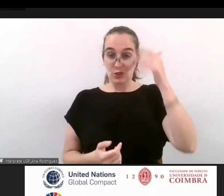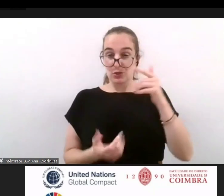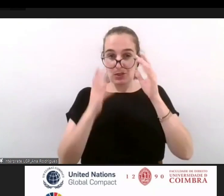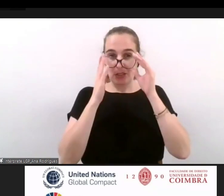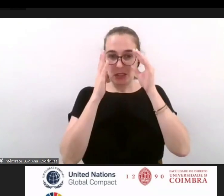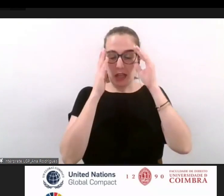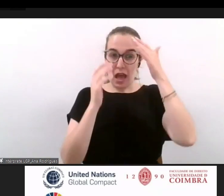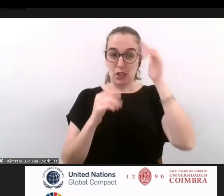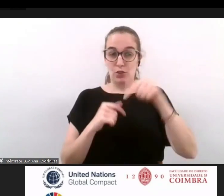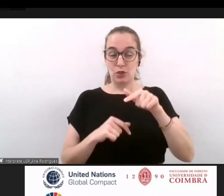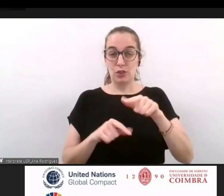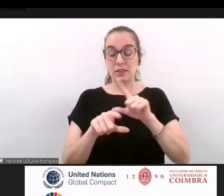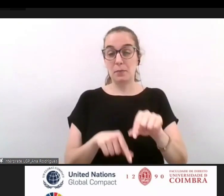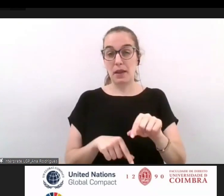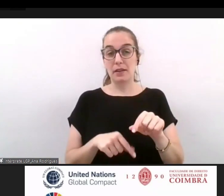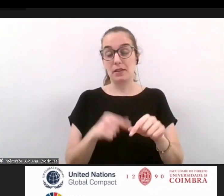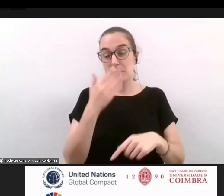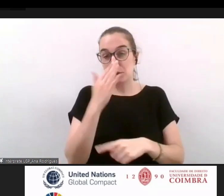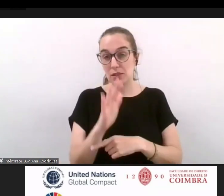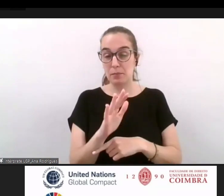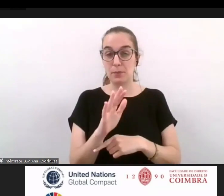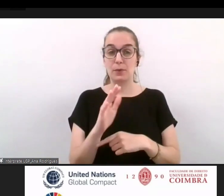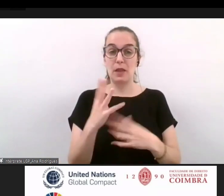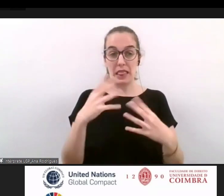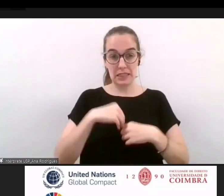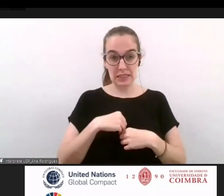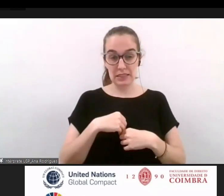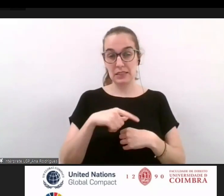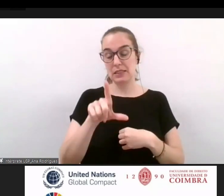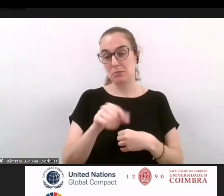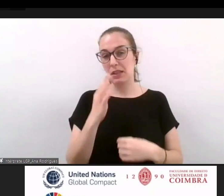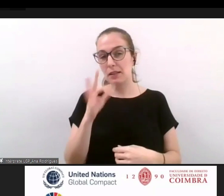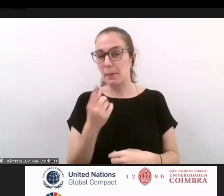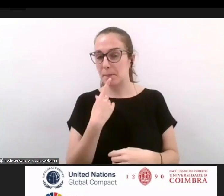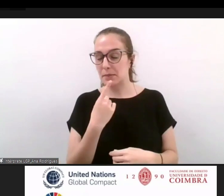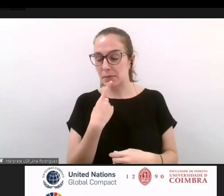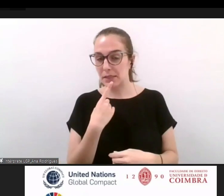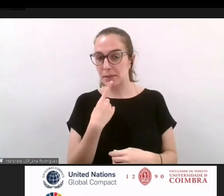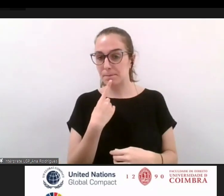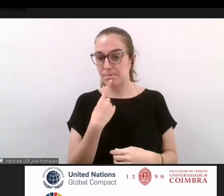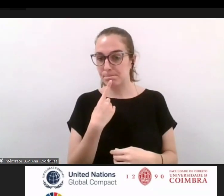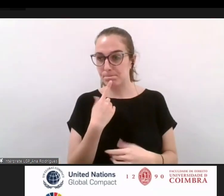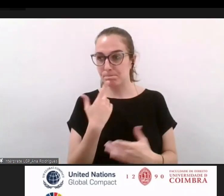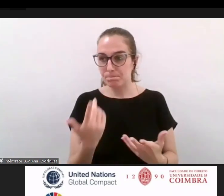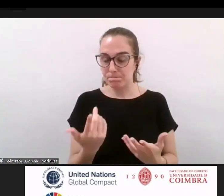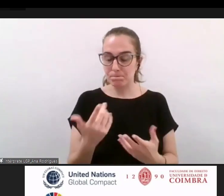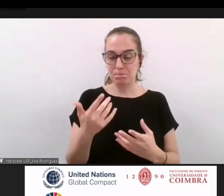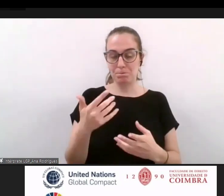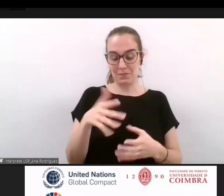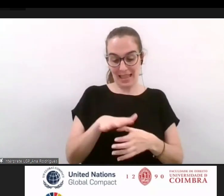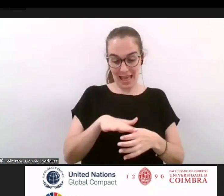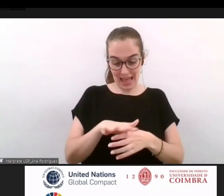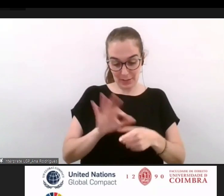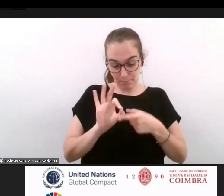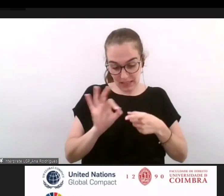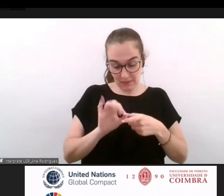lado de procurarmos essa literacia e tentar perceber, talvez, o que é que na sua área específica